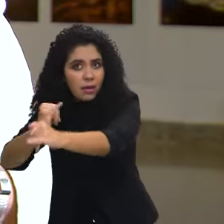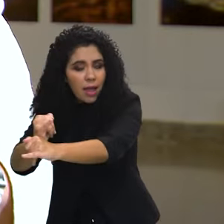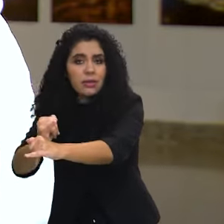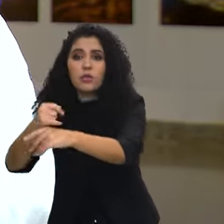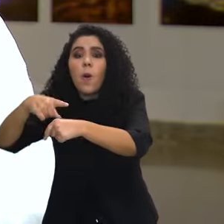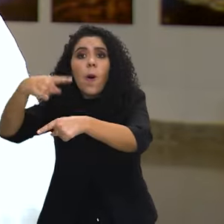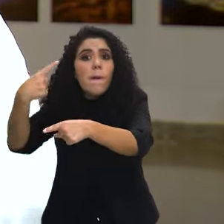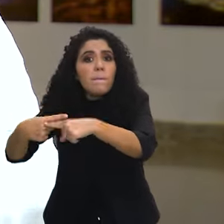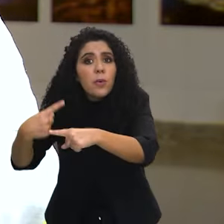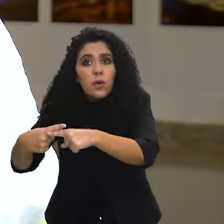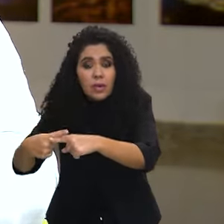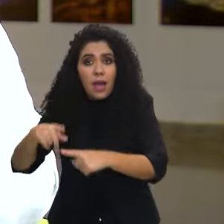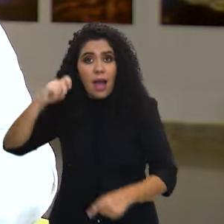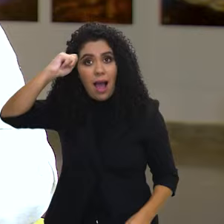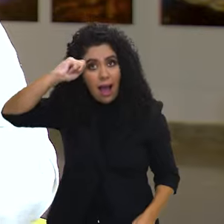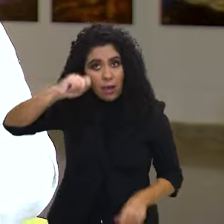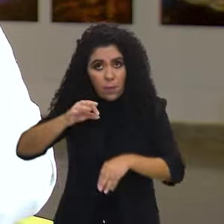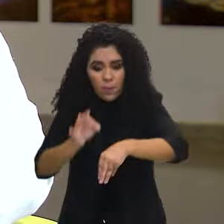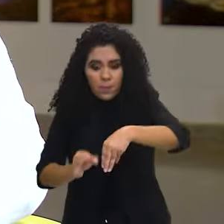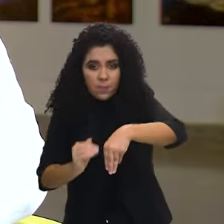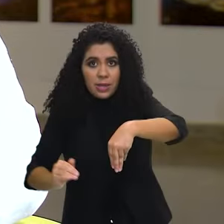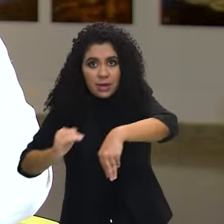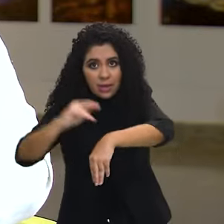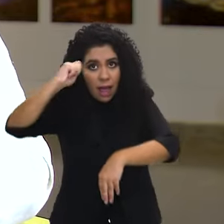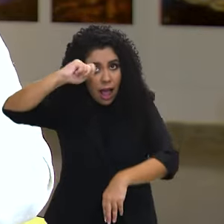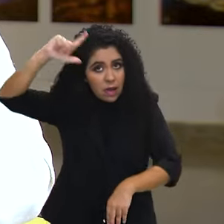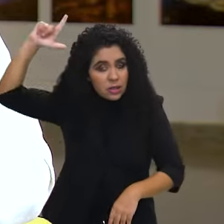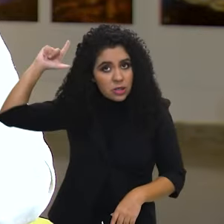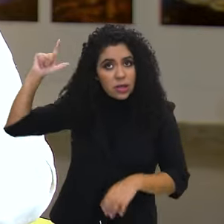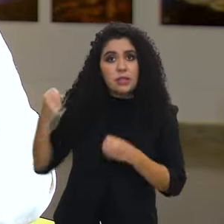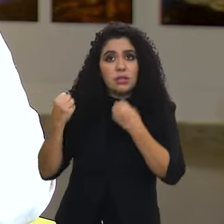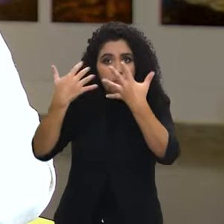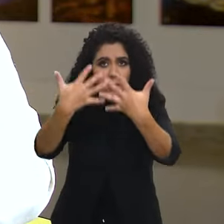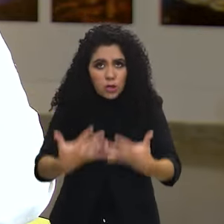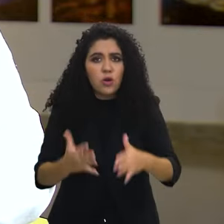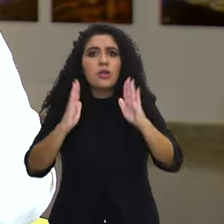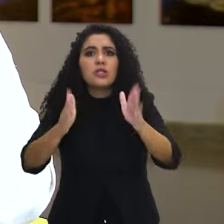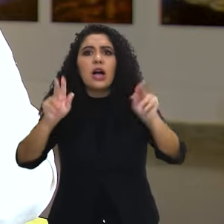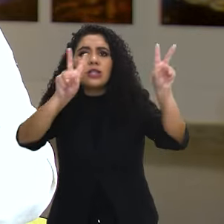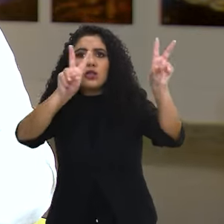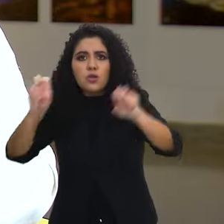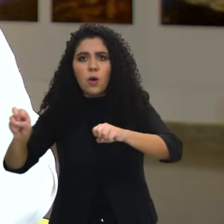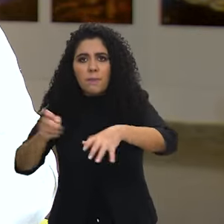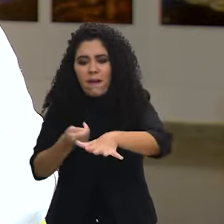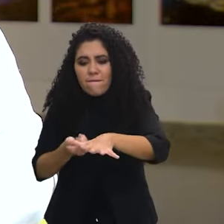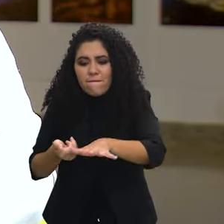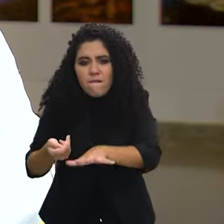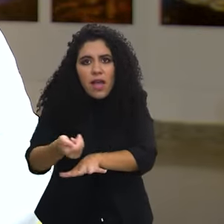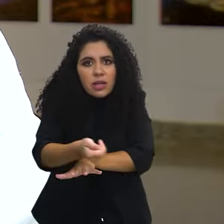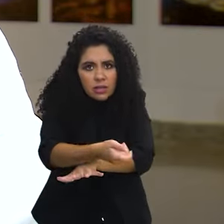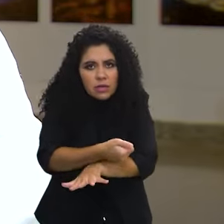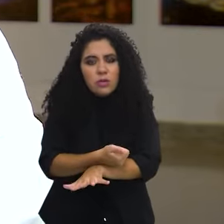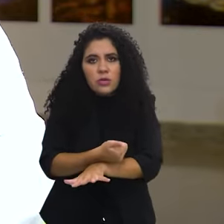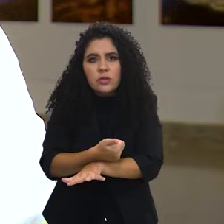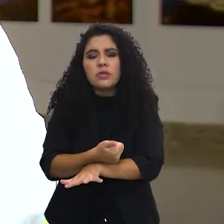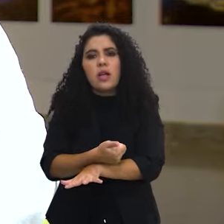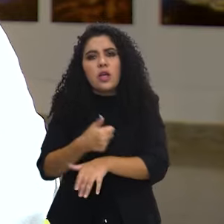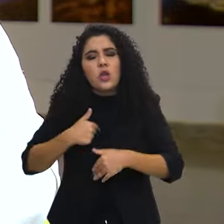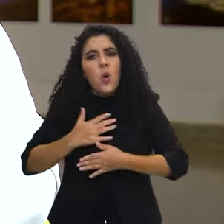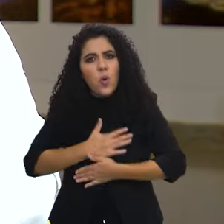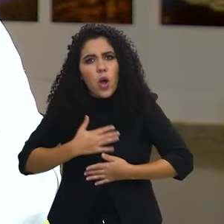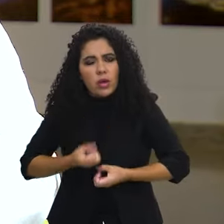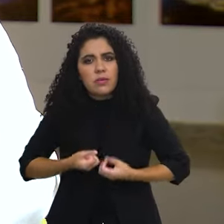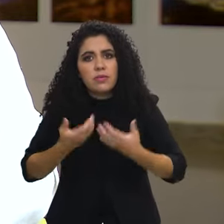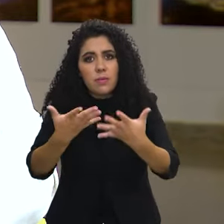internet porque o Alexandre de murais já disse uma vez na questão das fake News eu gosto de repetir que é assim